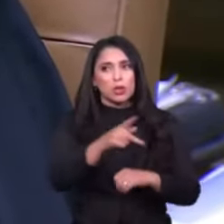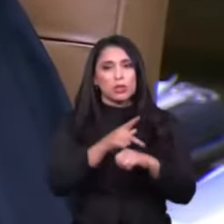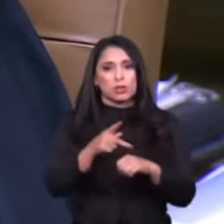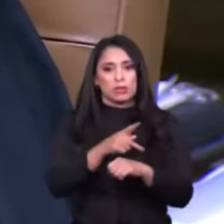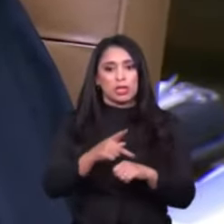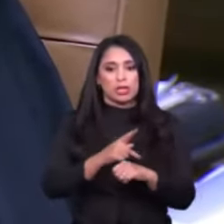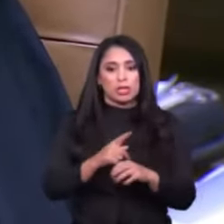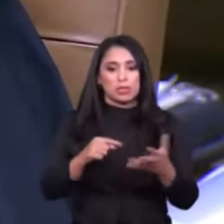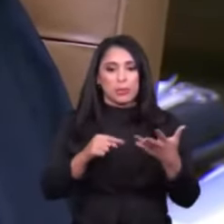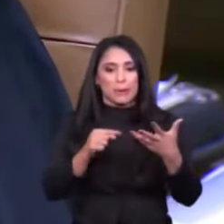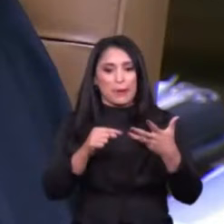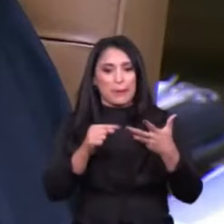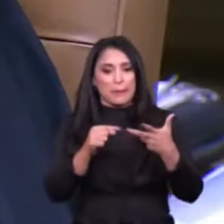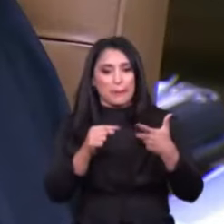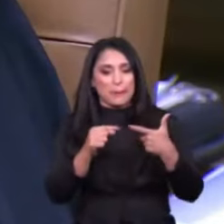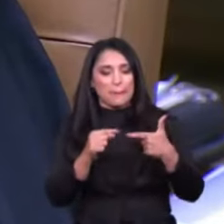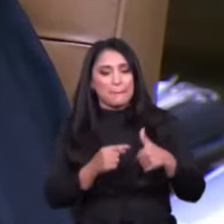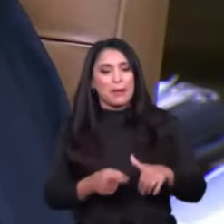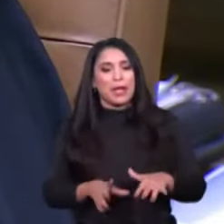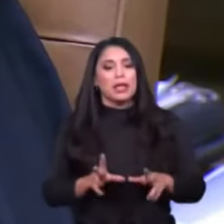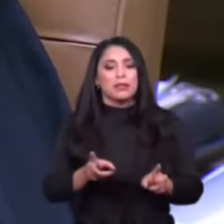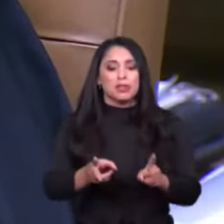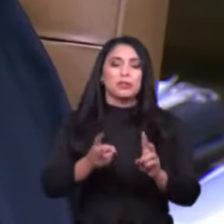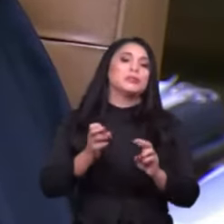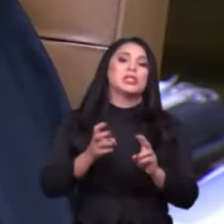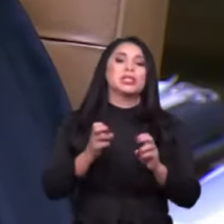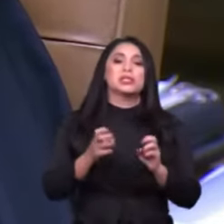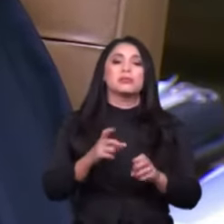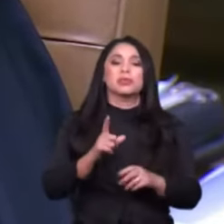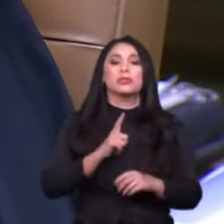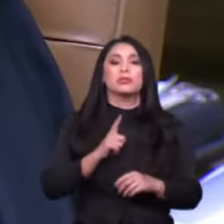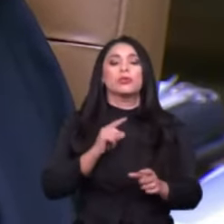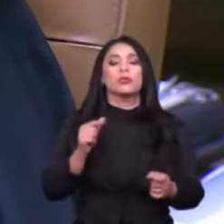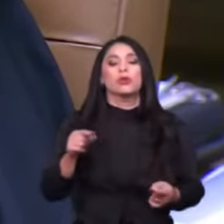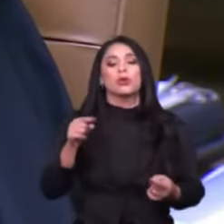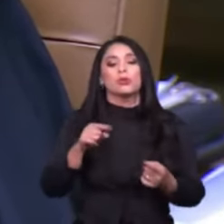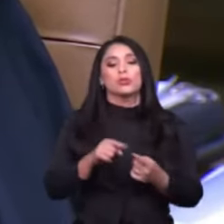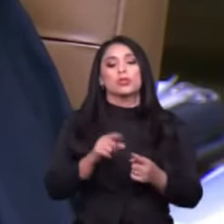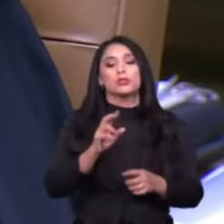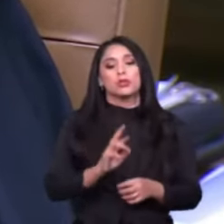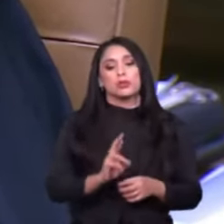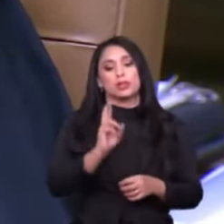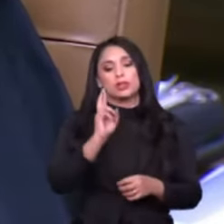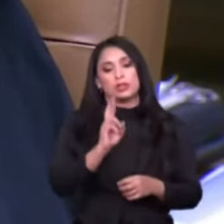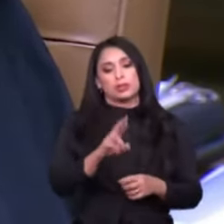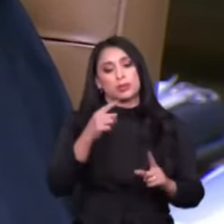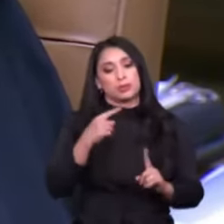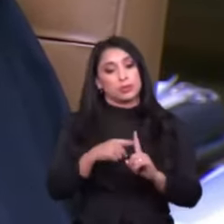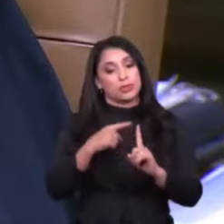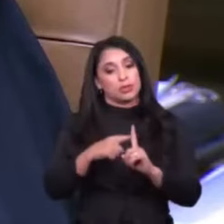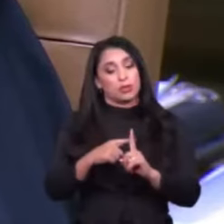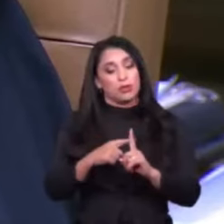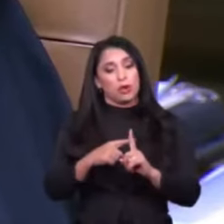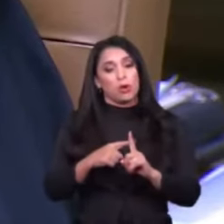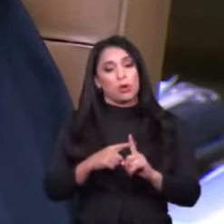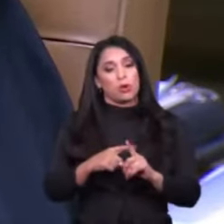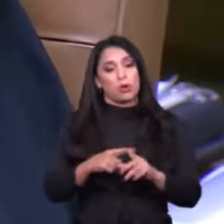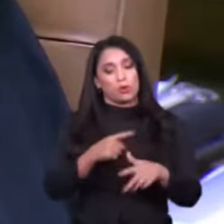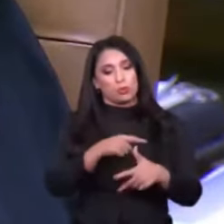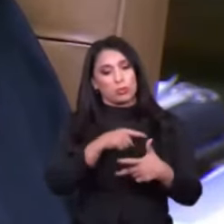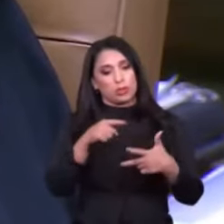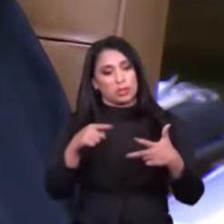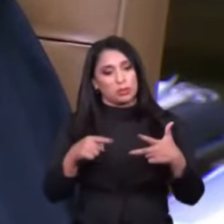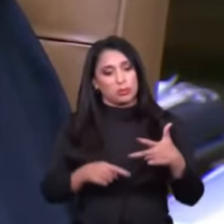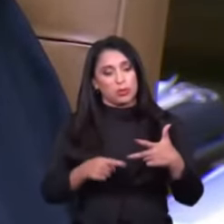todos os elementos da cadeia foram considerados com o objetivo de obter um resultado positivo. O poder público cadastra, autoriza